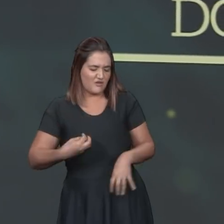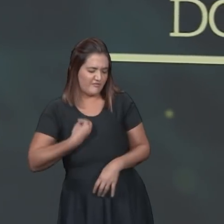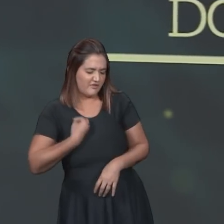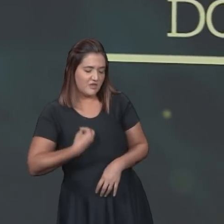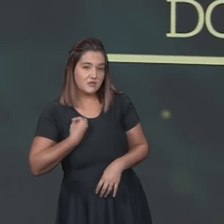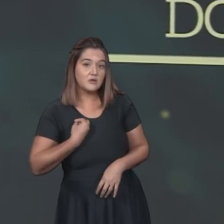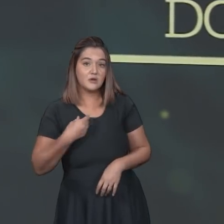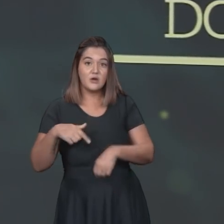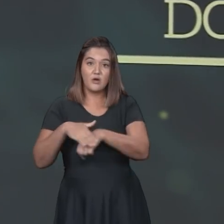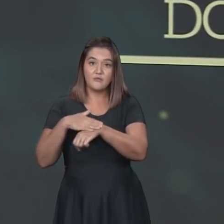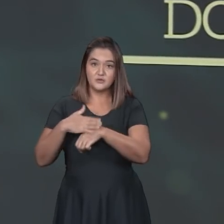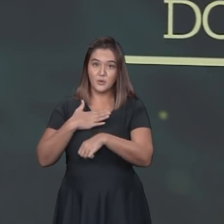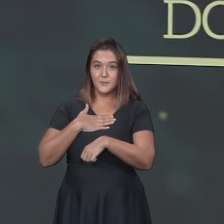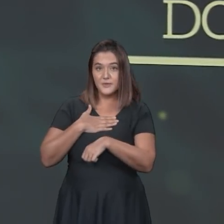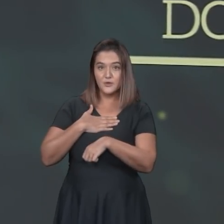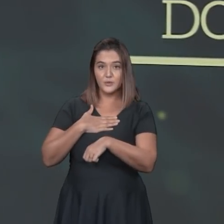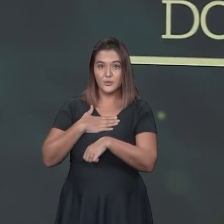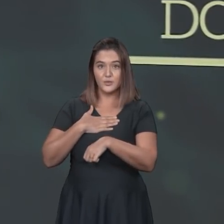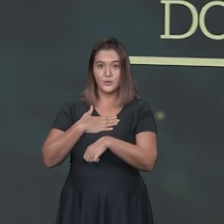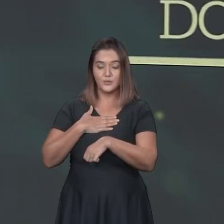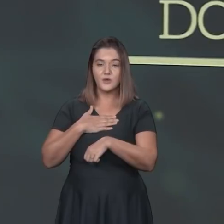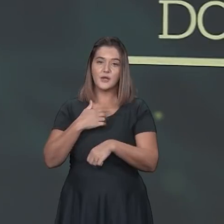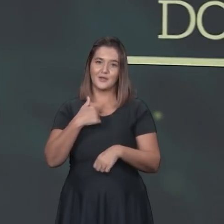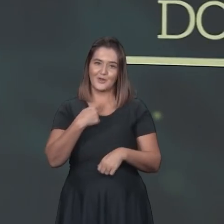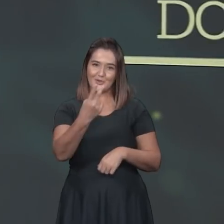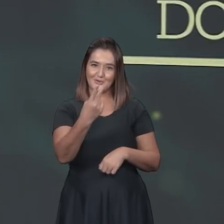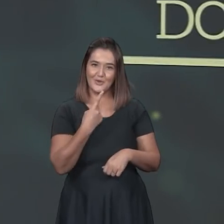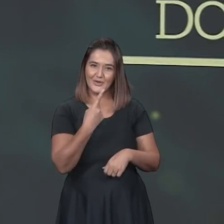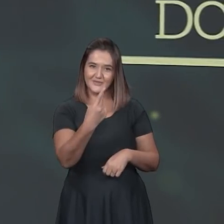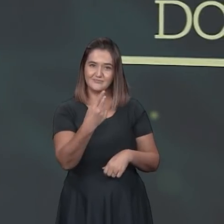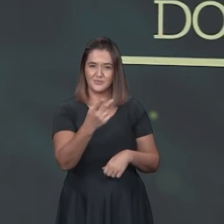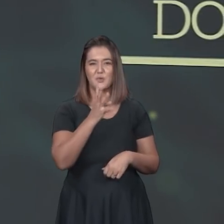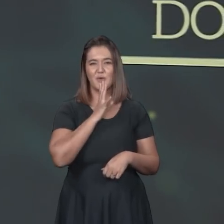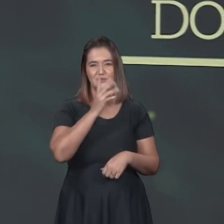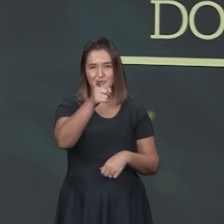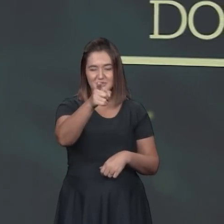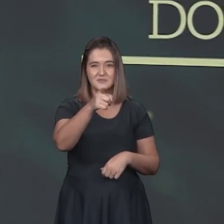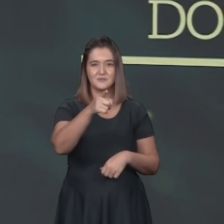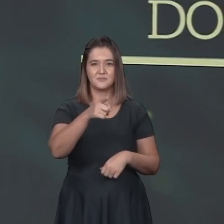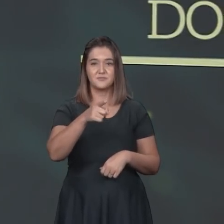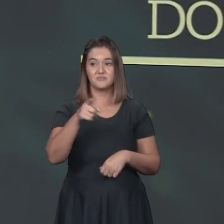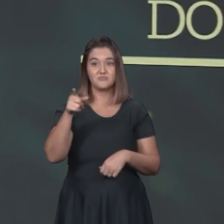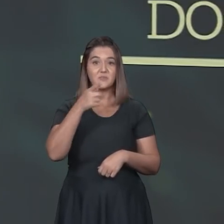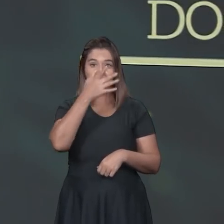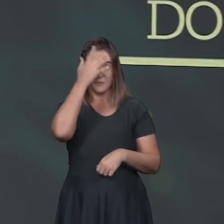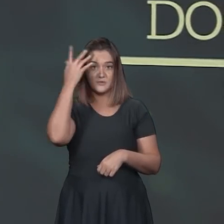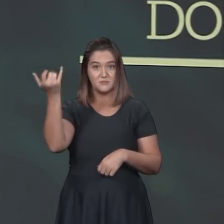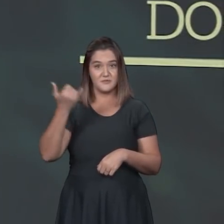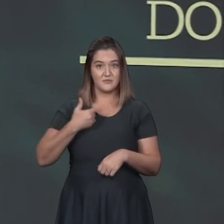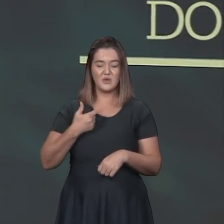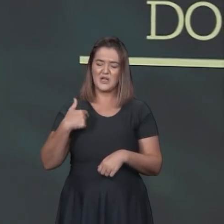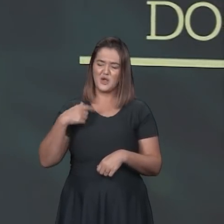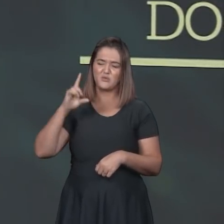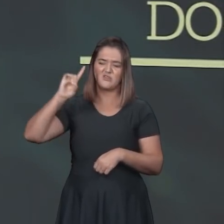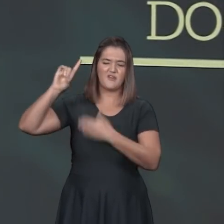me assistindo agora não sabem o seu nome, mas eu e o Espírito Santo sabemos. E ele falou que ele estava afastado da igreja.